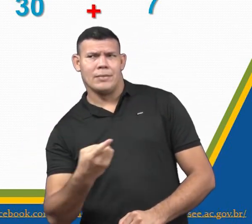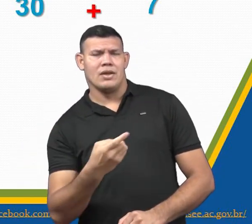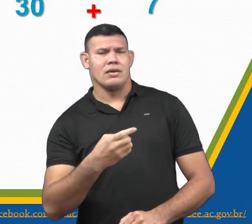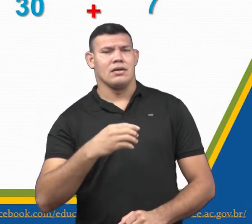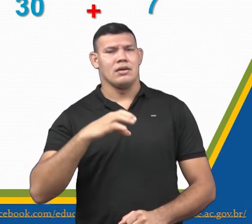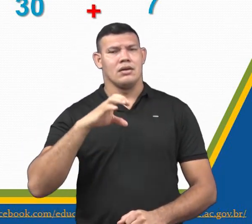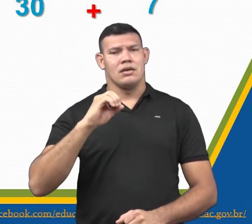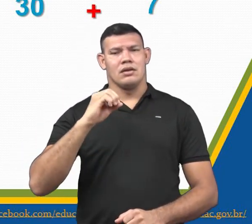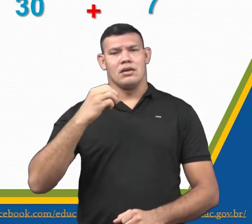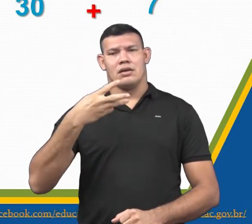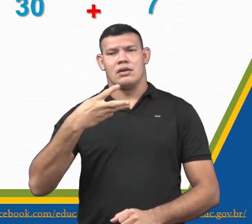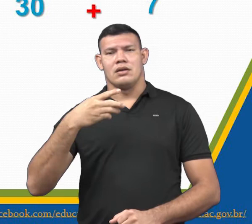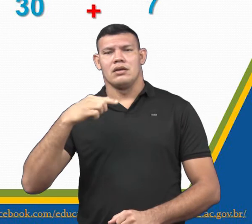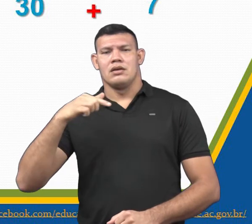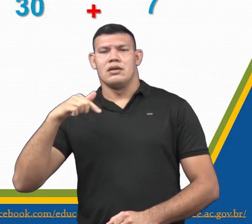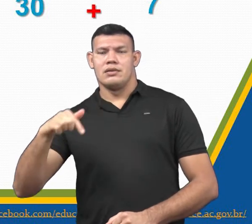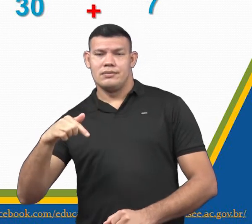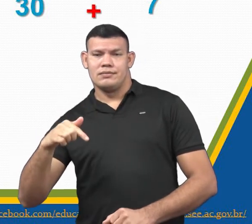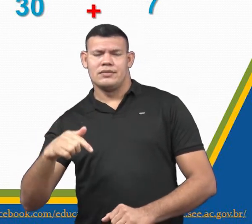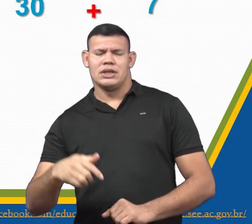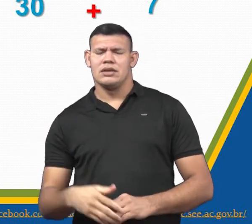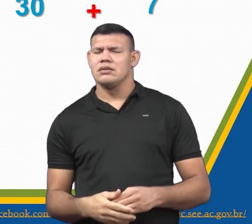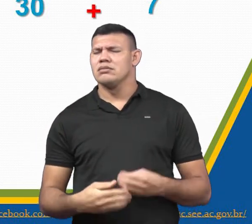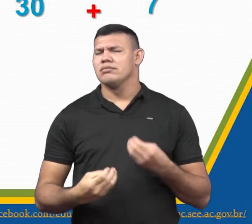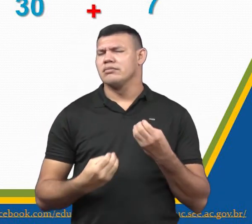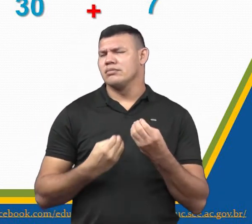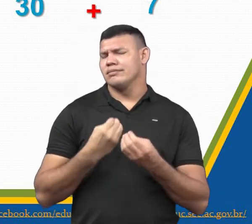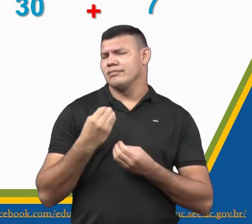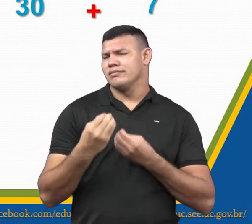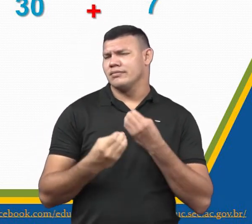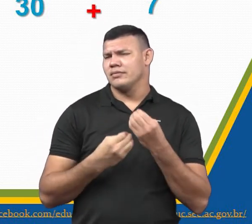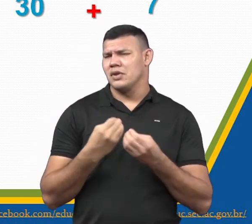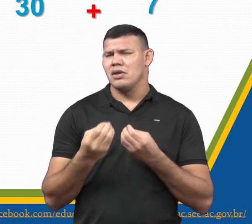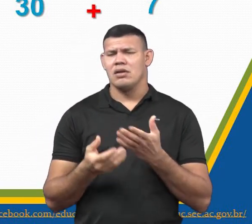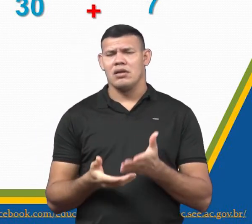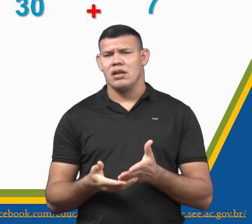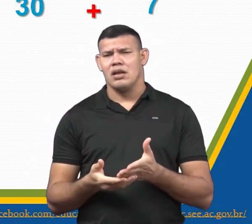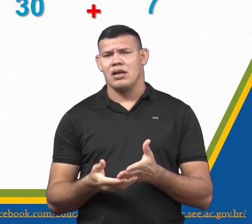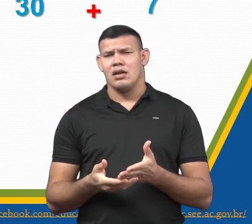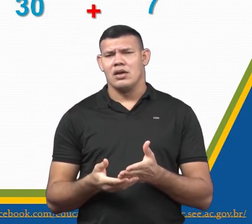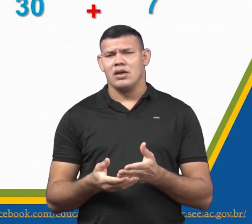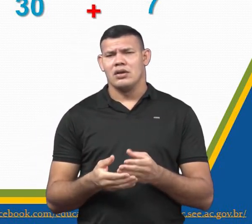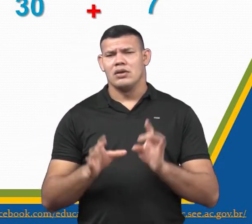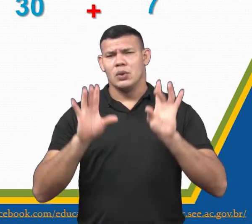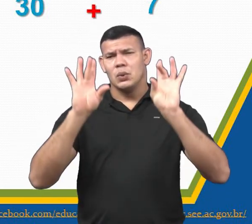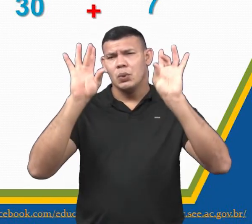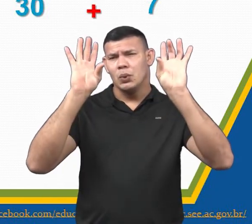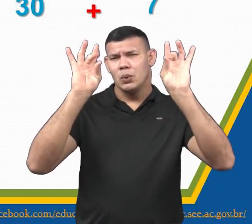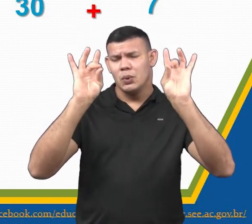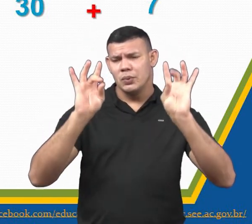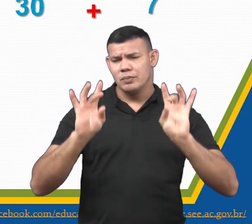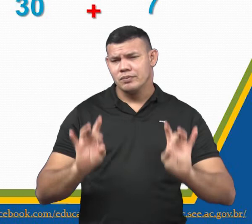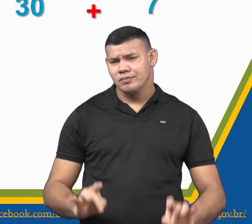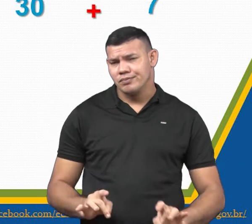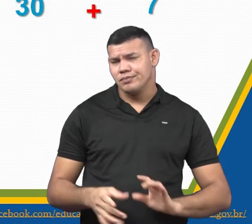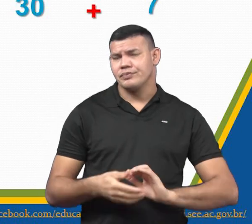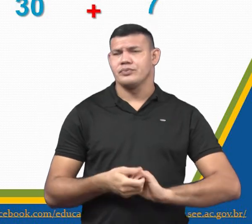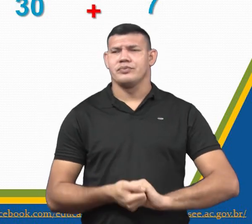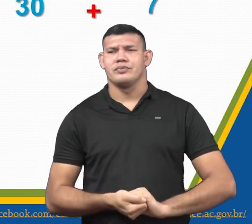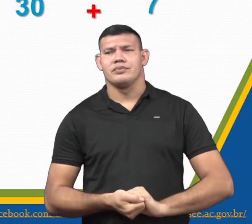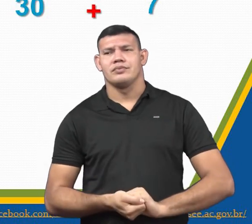65.037. Como que eu posso decompor esse número? Eu vou te mostrar uma das